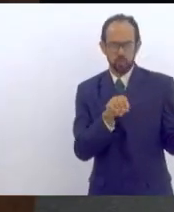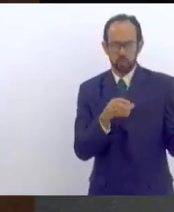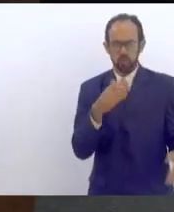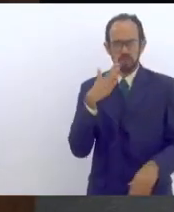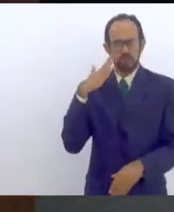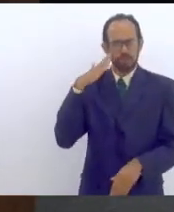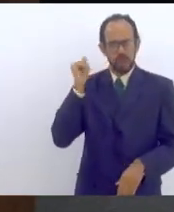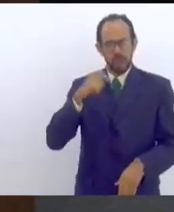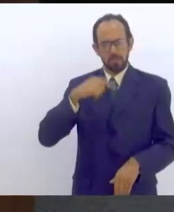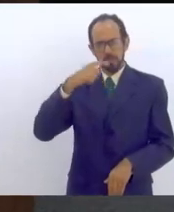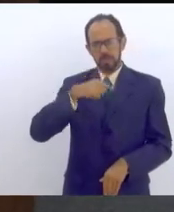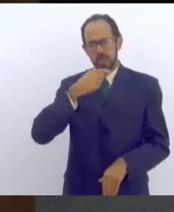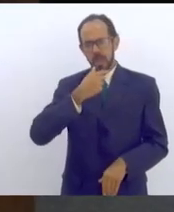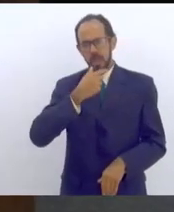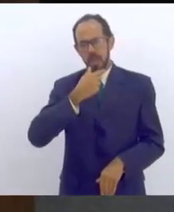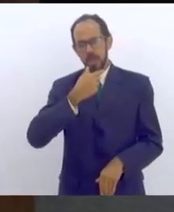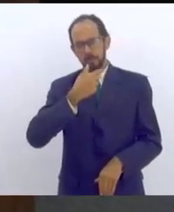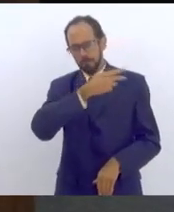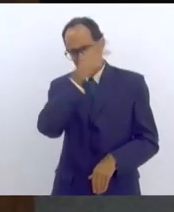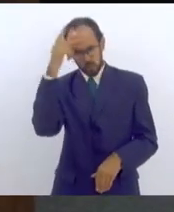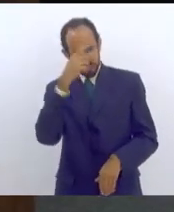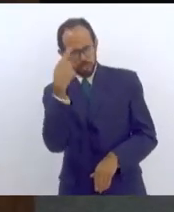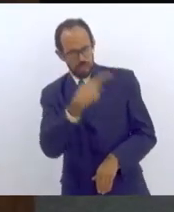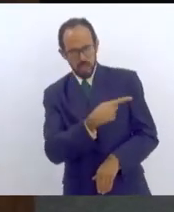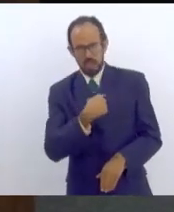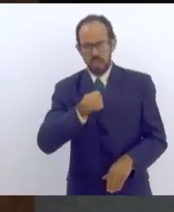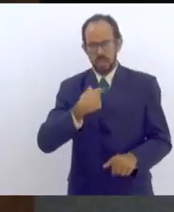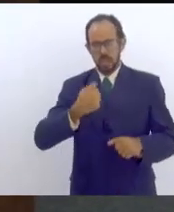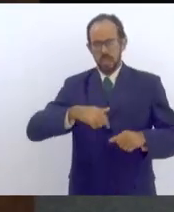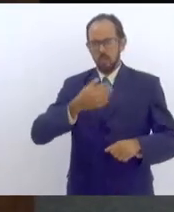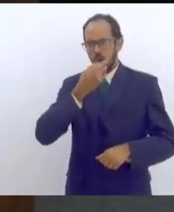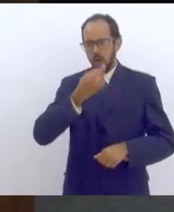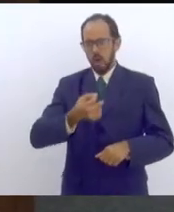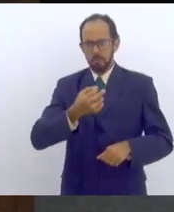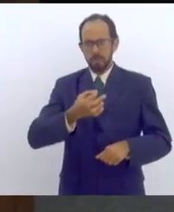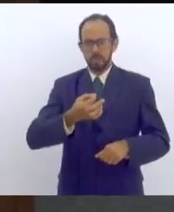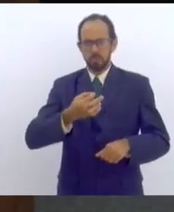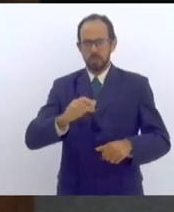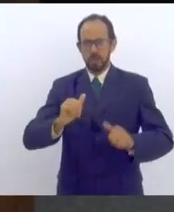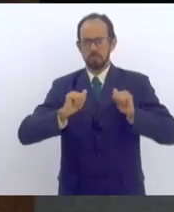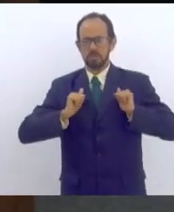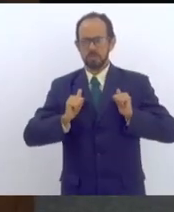integridade dele, que a gente, eu tenho que optar pela abstenção, prefeito